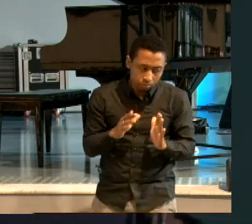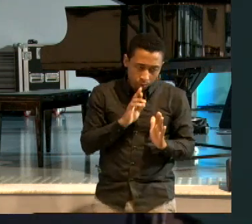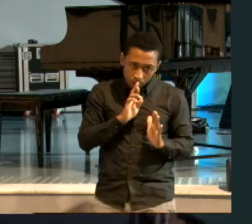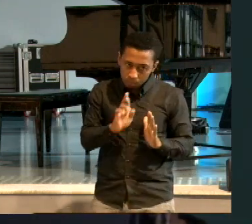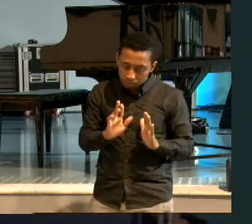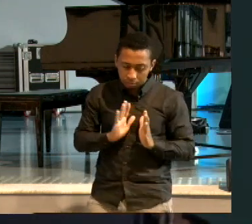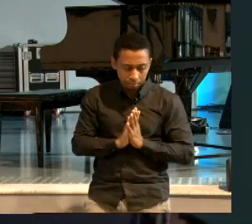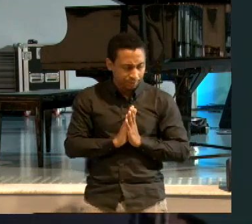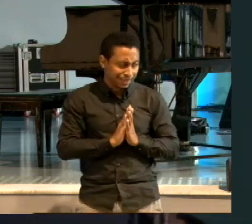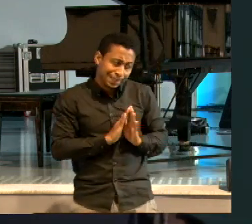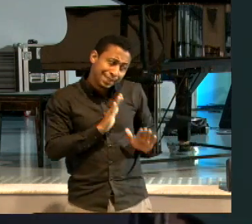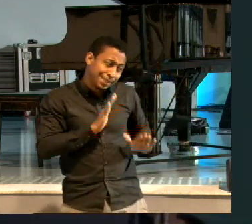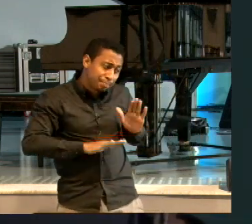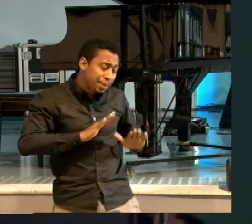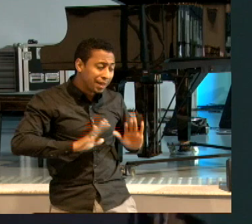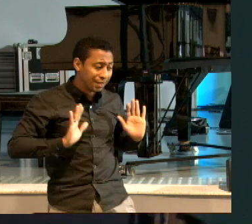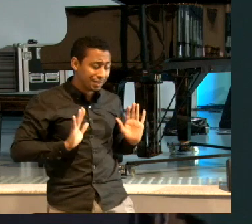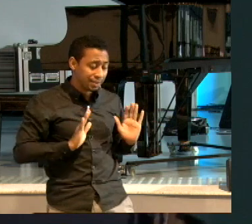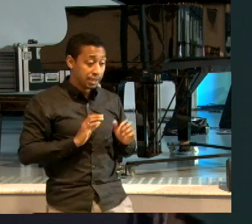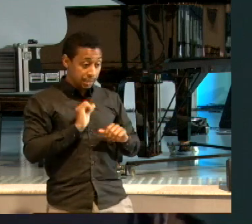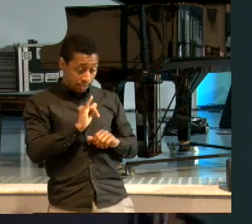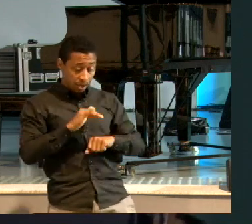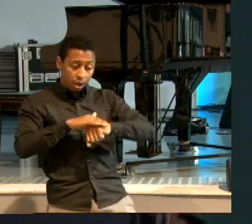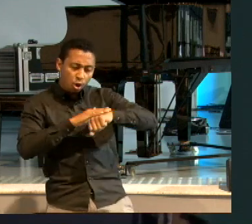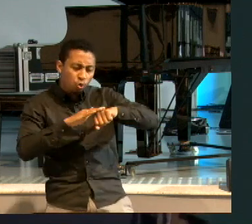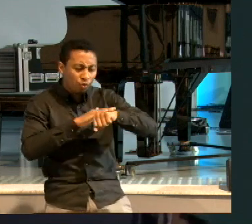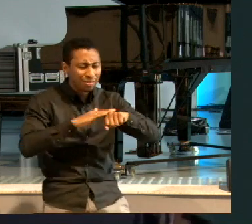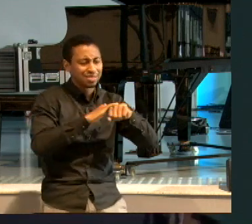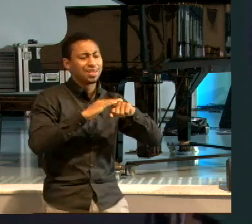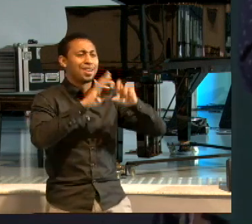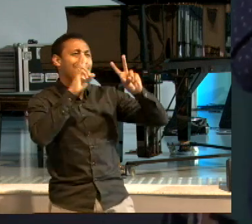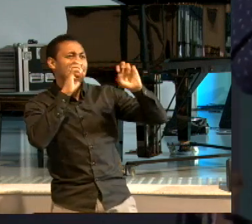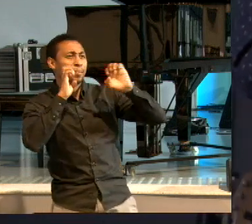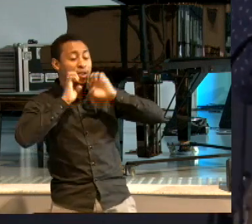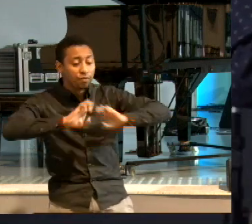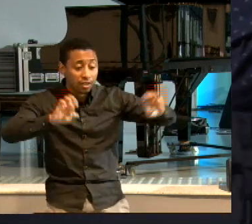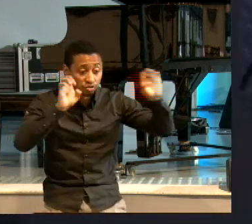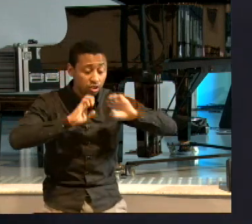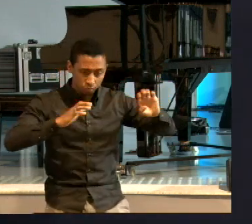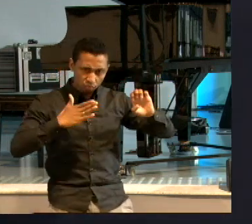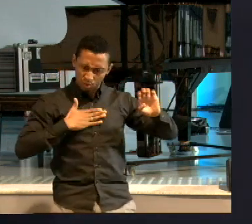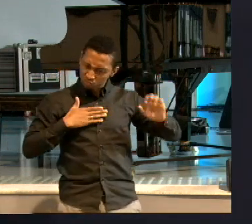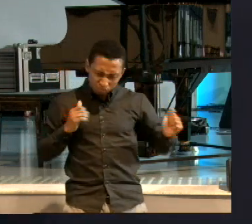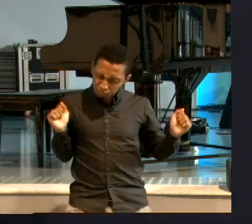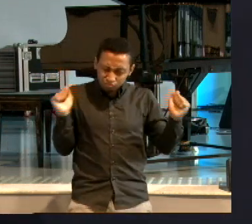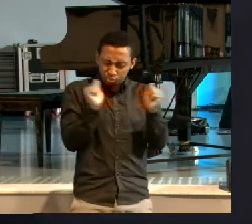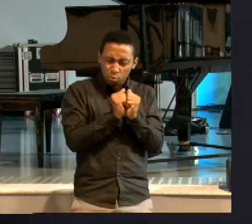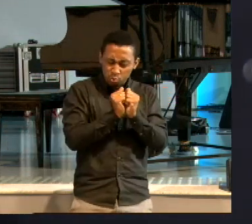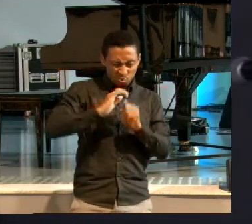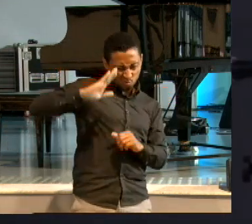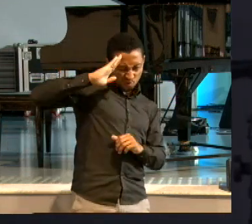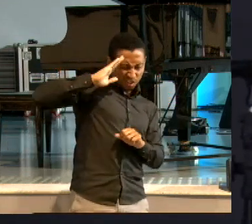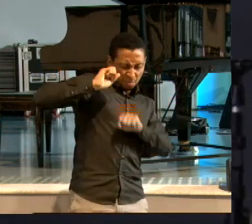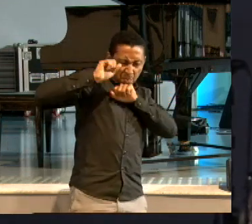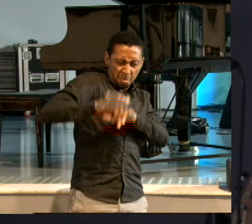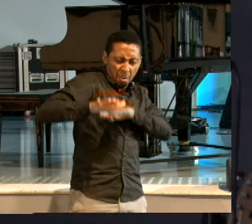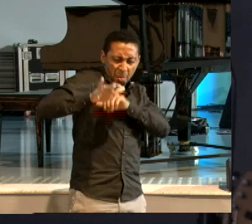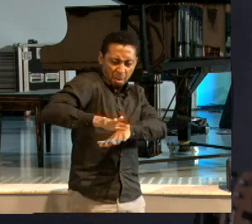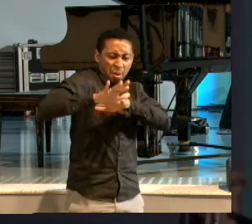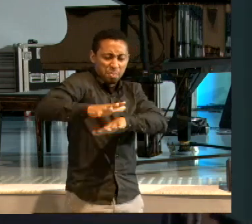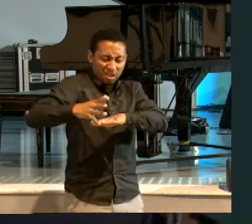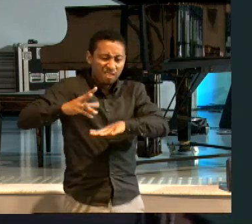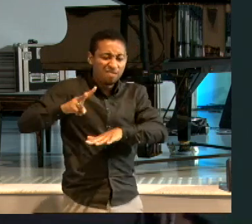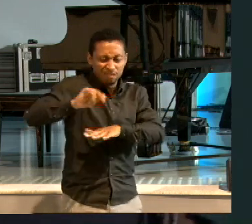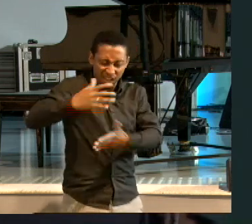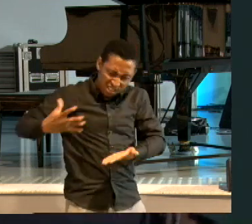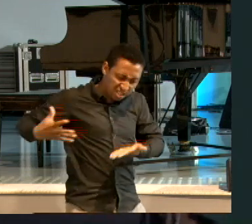você quiser conversar comigo a respeito de evangelismo, eu estou com o velho e antigo exército da salvação, um dos primeiros grupos a voltar a dizer: nós temos que sair